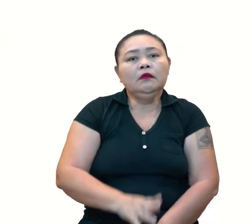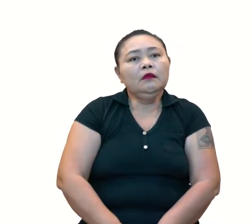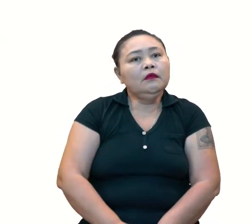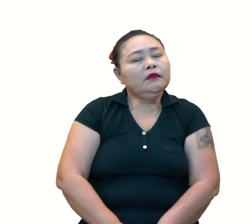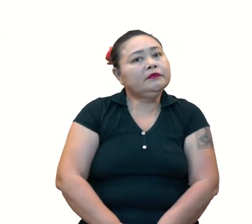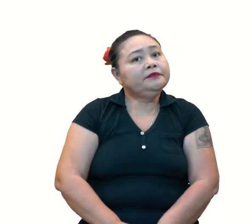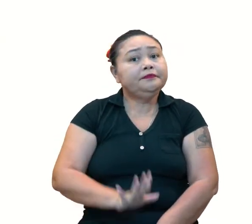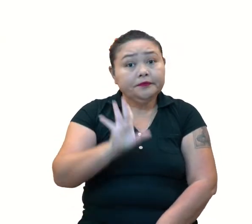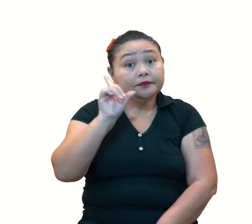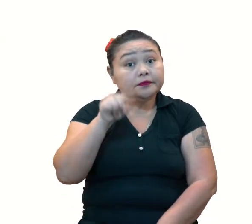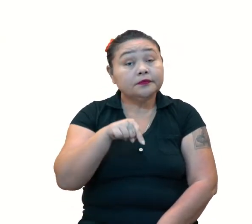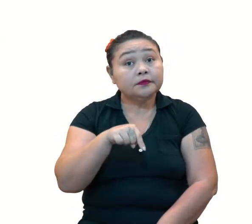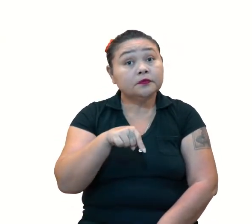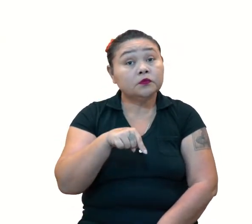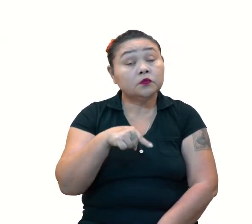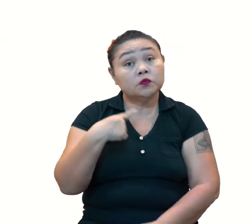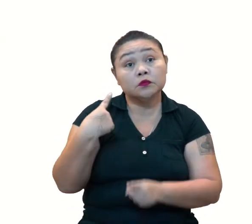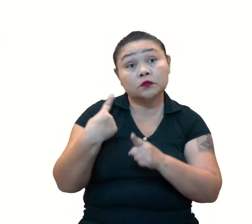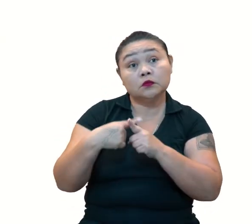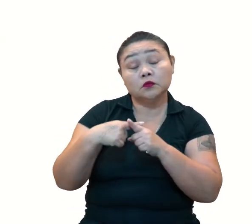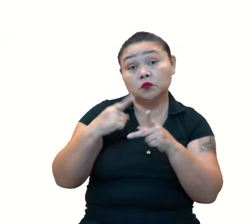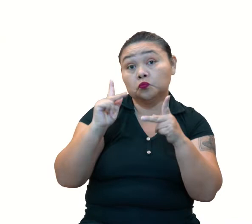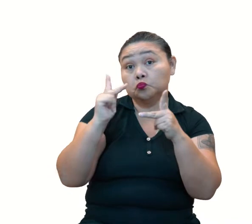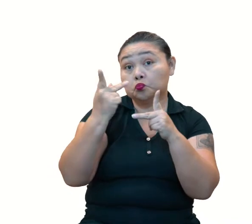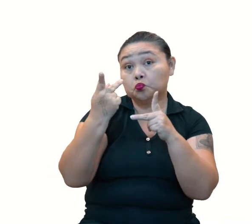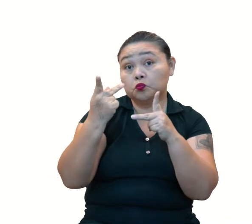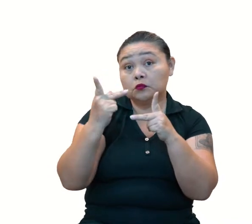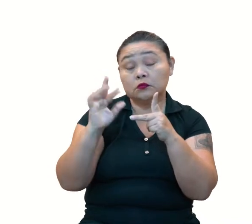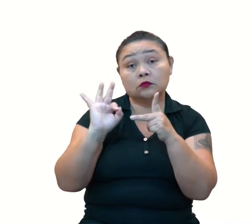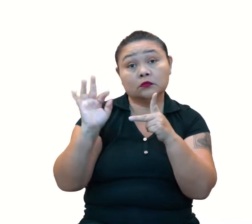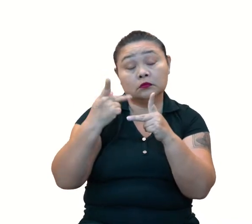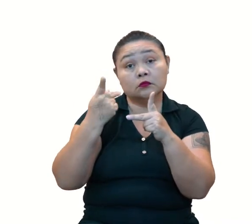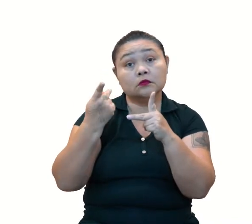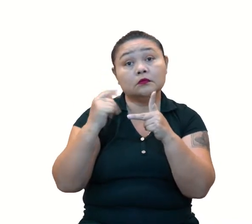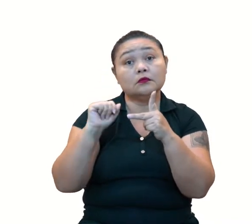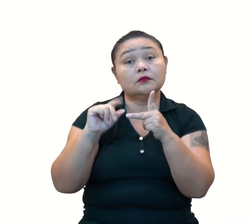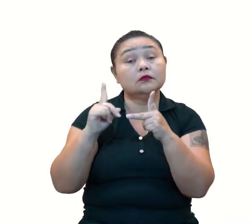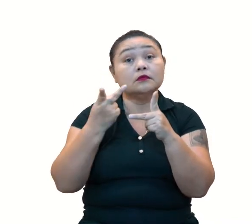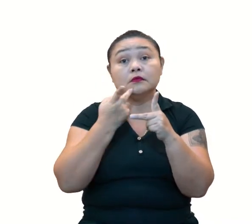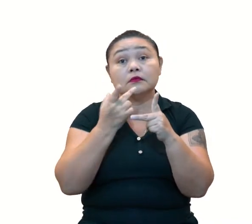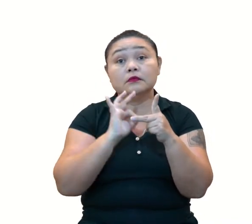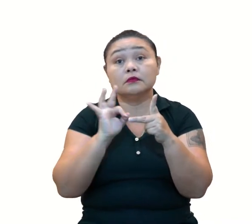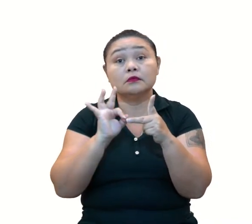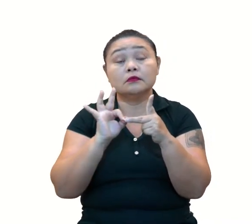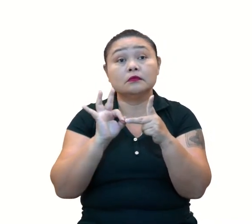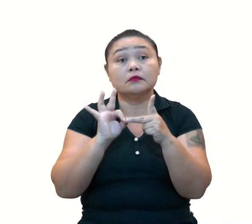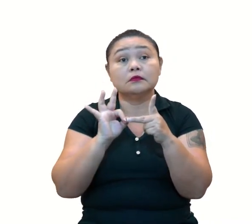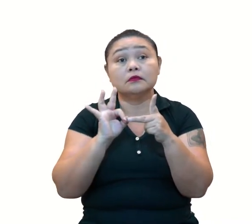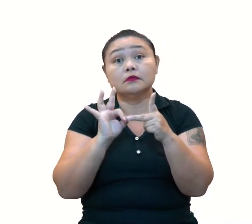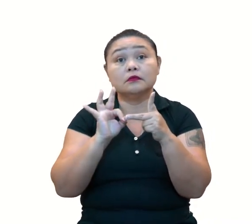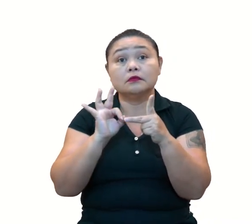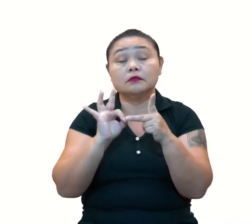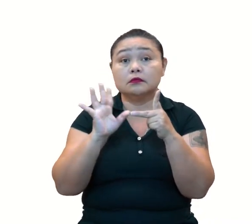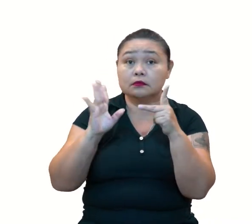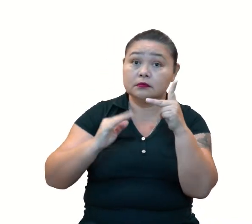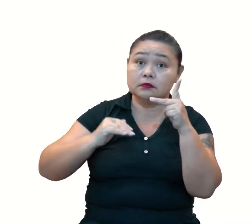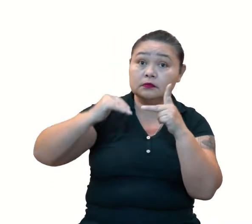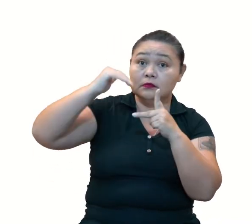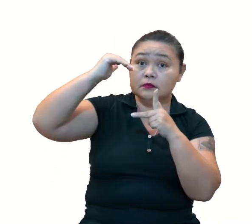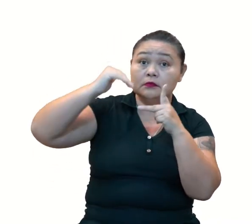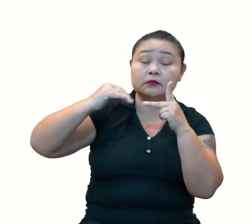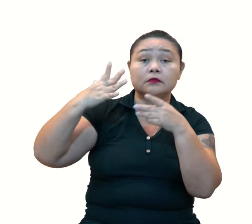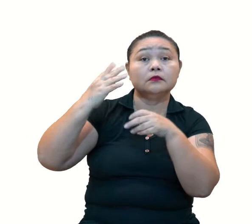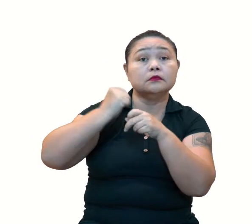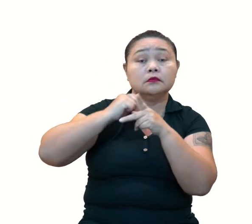Com certeza, né? Porque não tem a hipotenusa. Não tem hipotenusa. A hipotenusa vai ficar no vácuo, assim, vai ficar aquele negócio meio... Então, aqui a gente vai querer calcular sempre o que